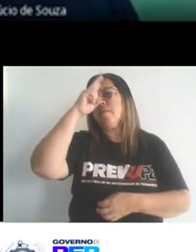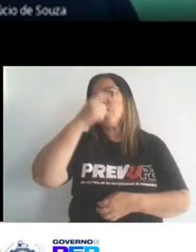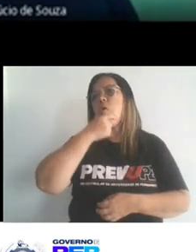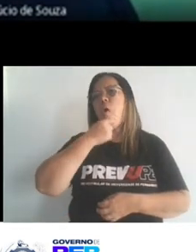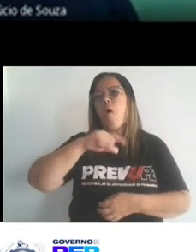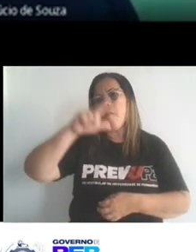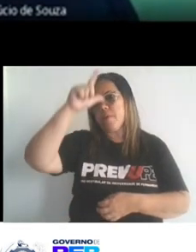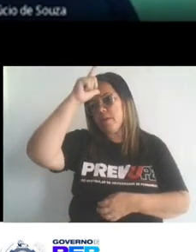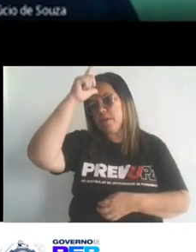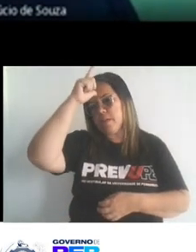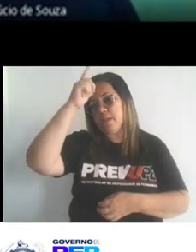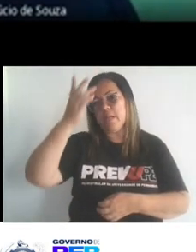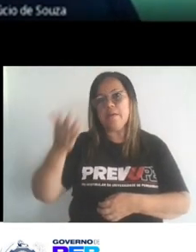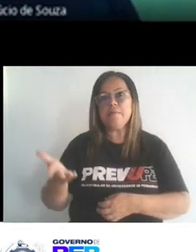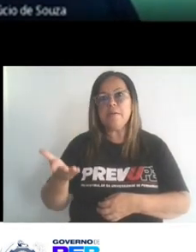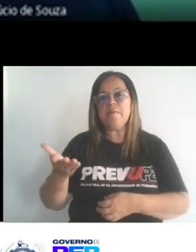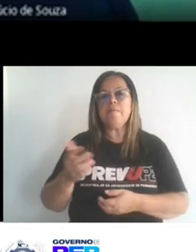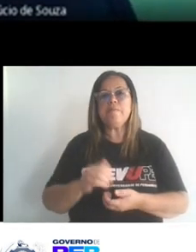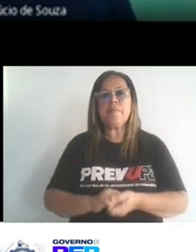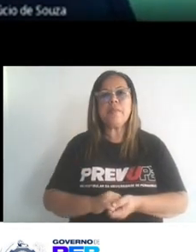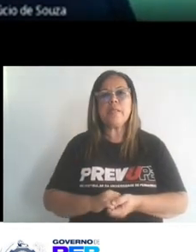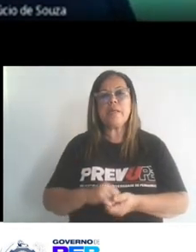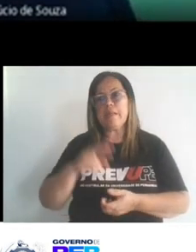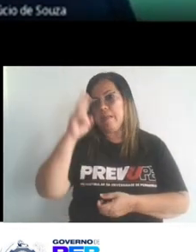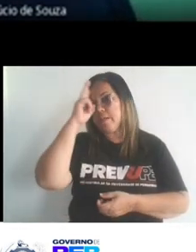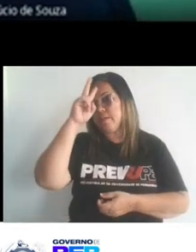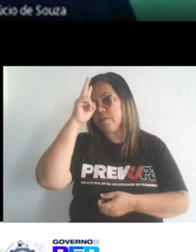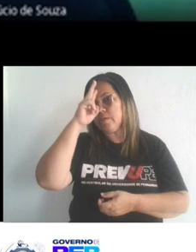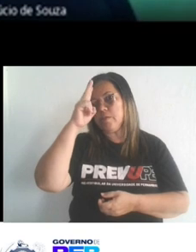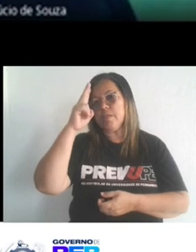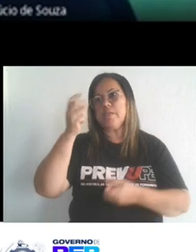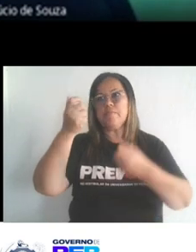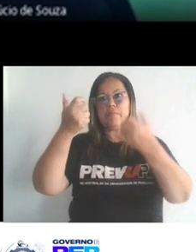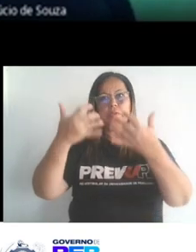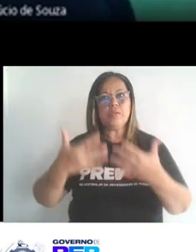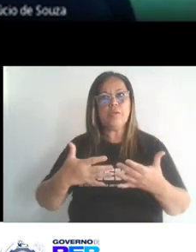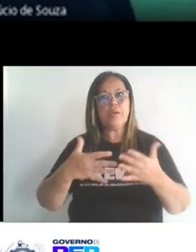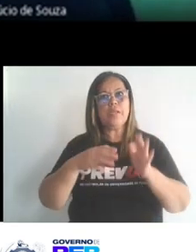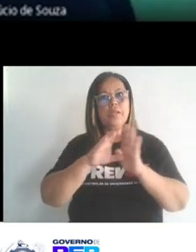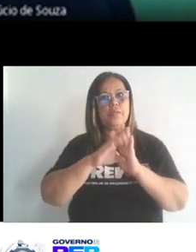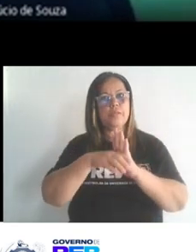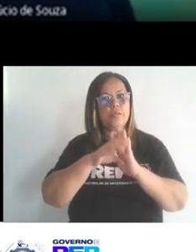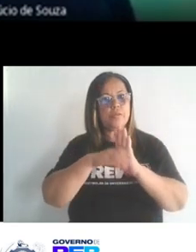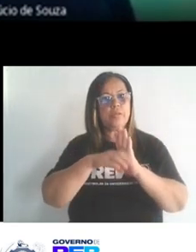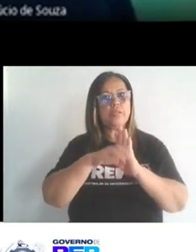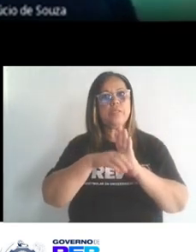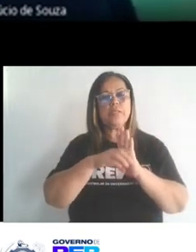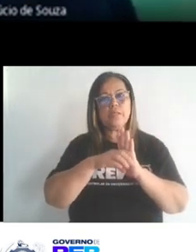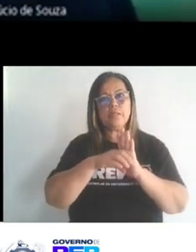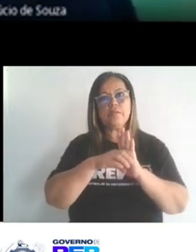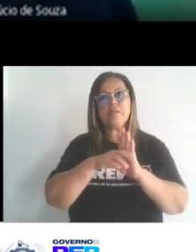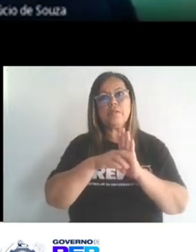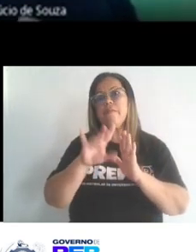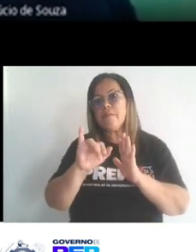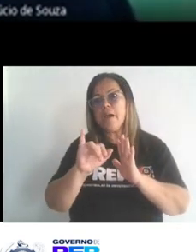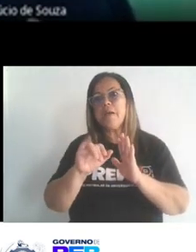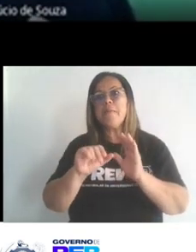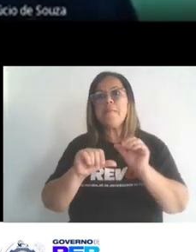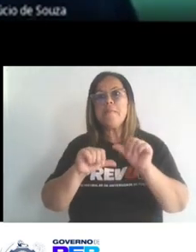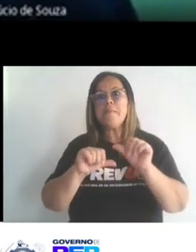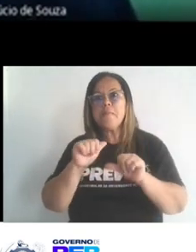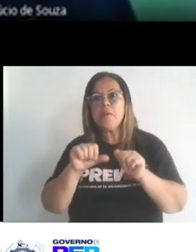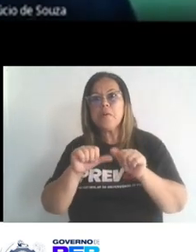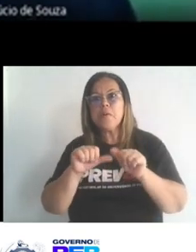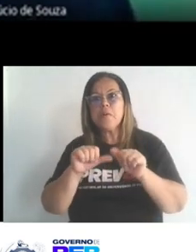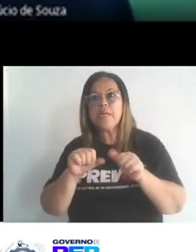alemão chamado Reiner Kozelek a história dos conceitos a definição do conceito vai mudar em determinado